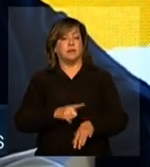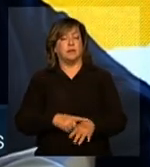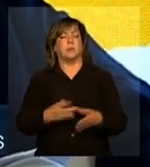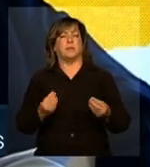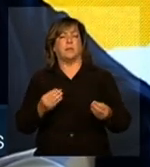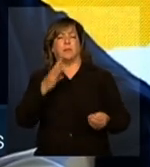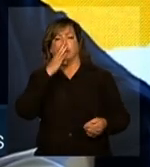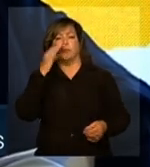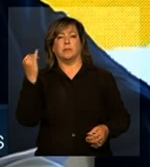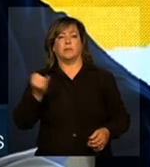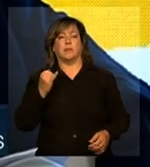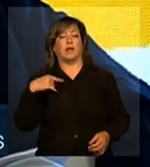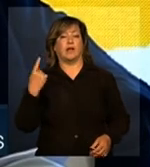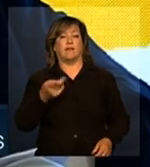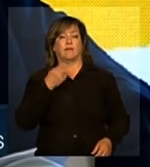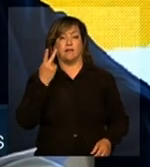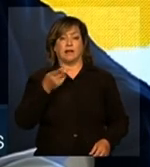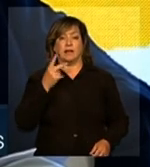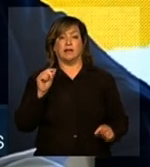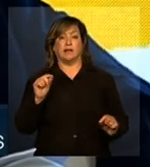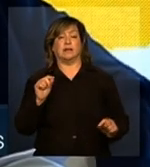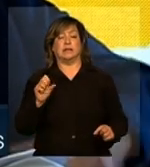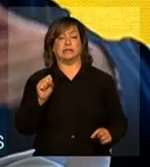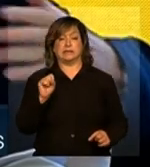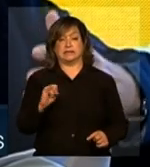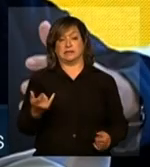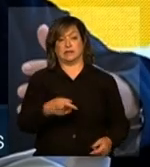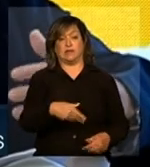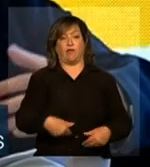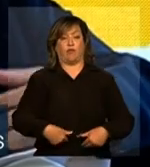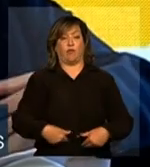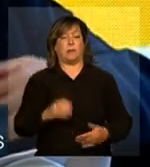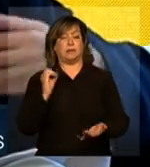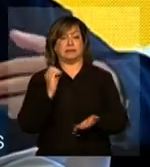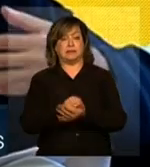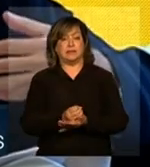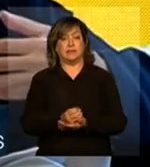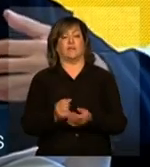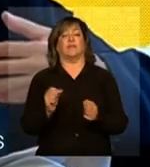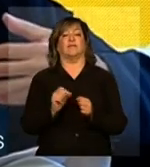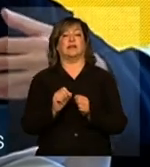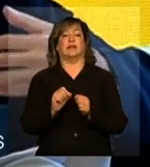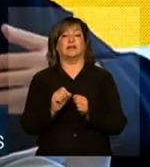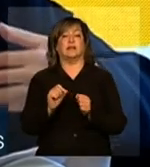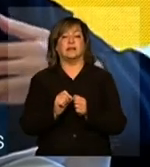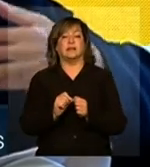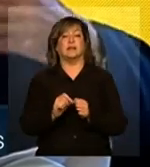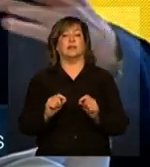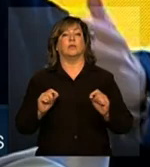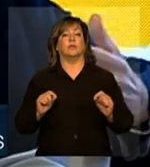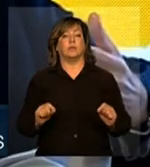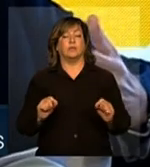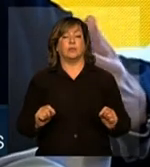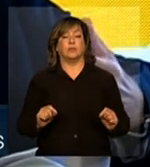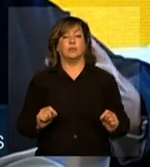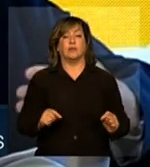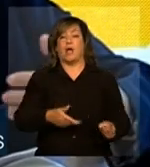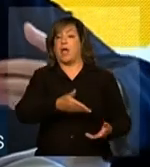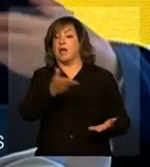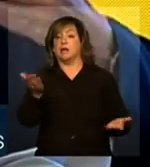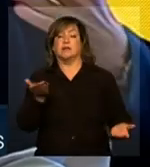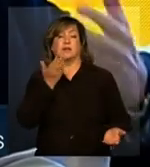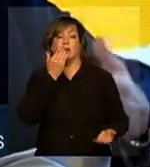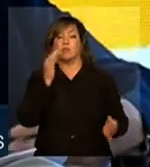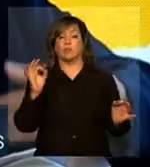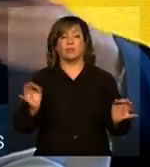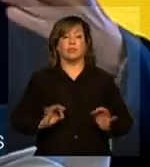instigante. Diziam, se o Fome Zero fará com que aqueles que não se alimentavam,